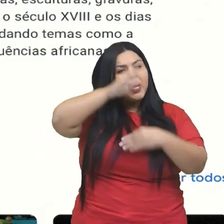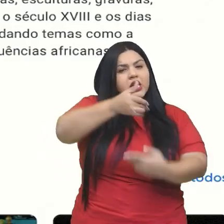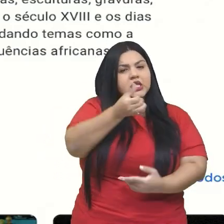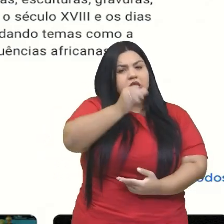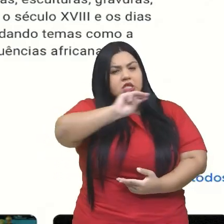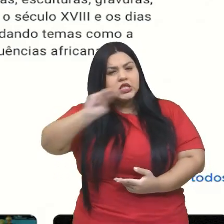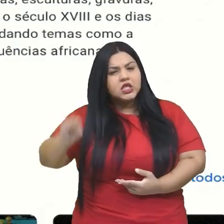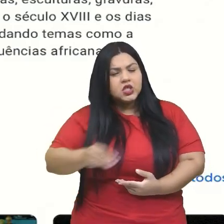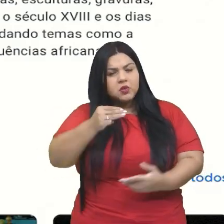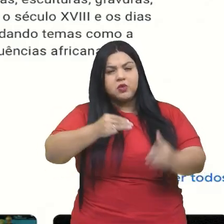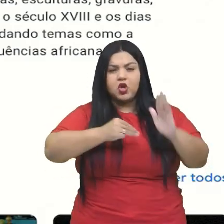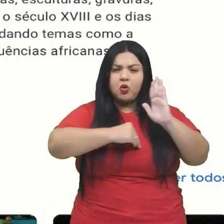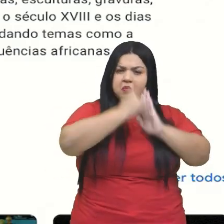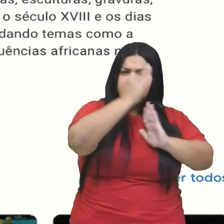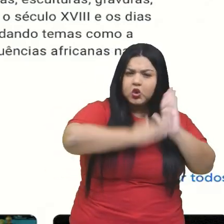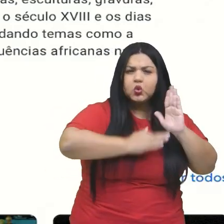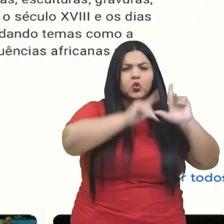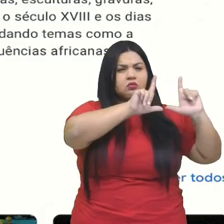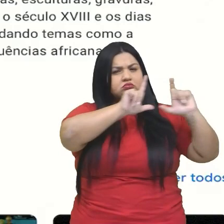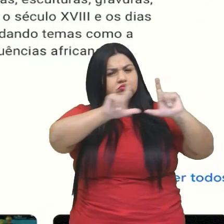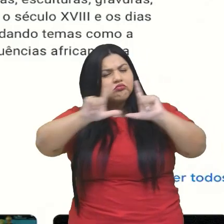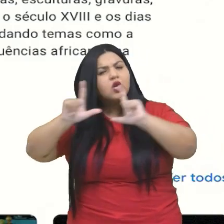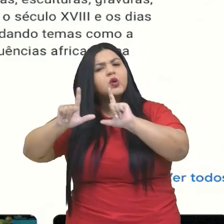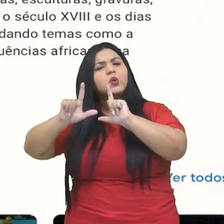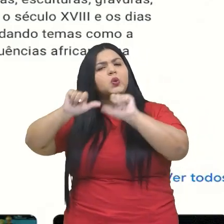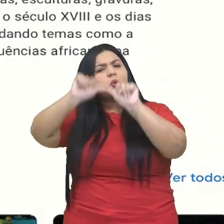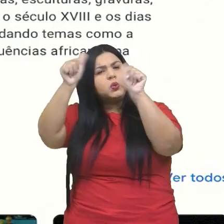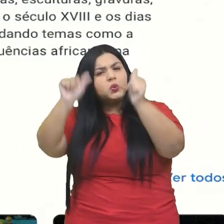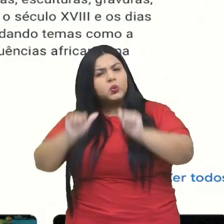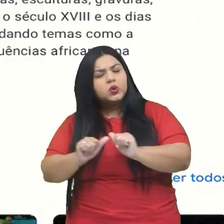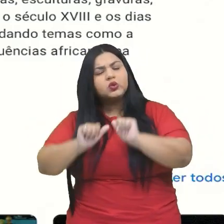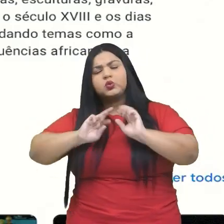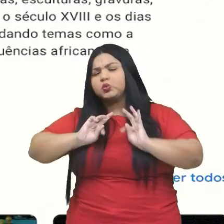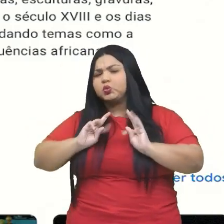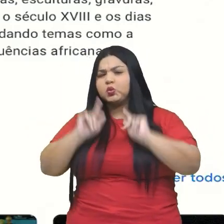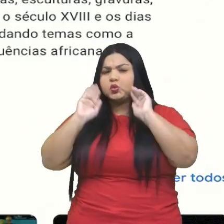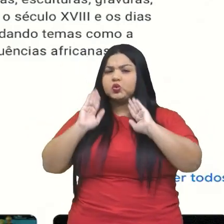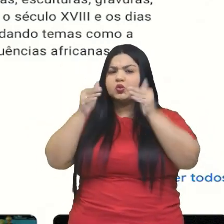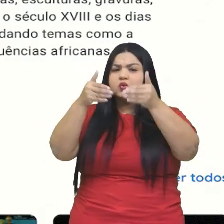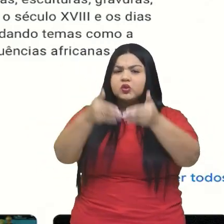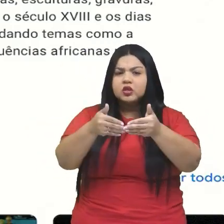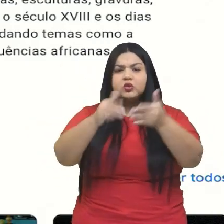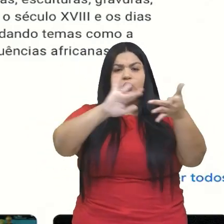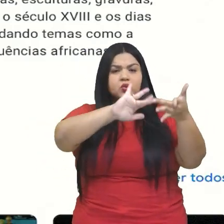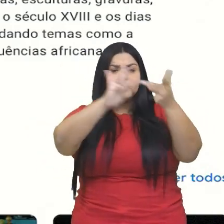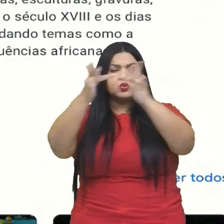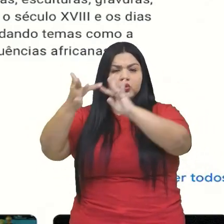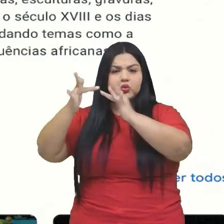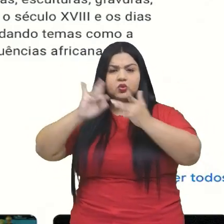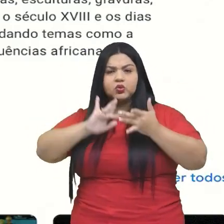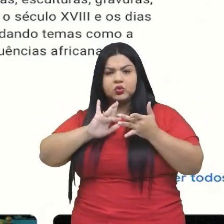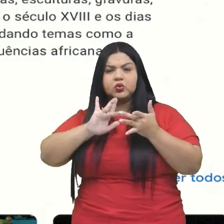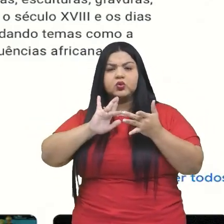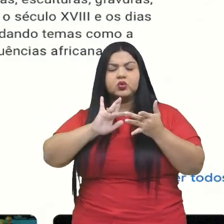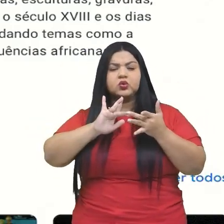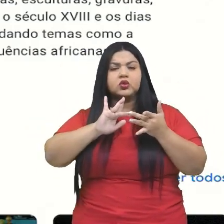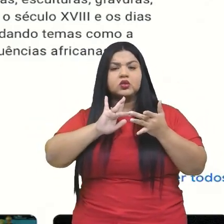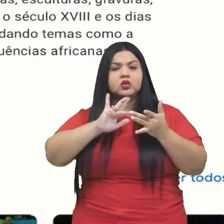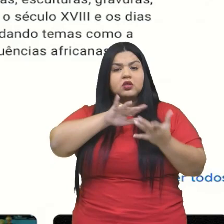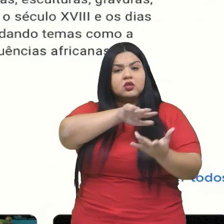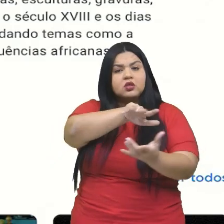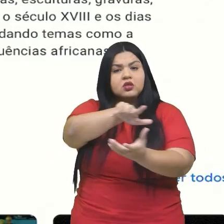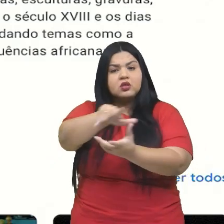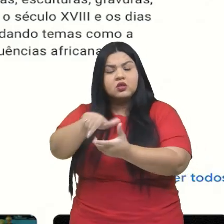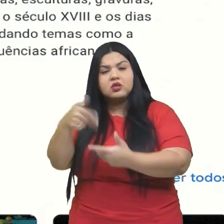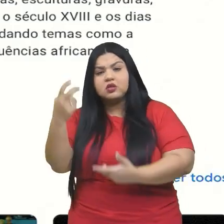pinturas, esculturas, gravuras, né, todas voltadas aí para esse contexto, não é, e universo